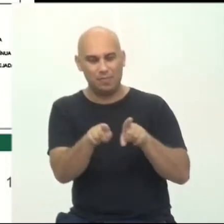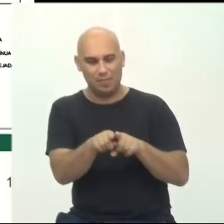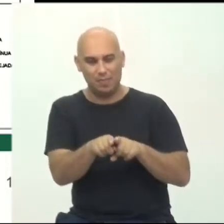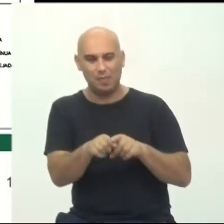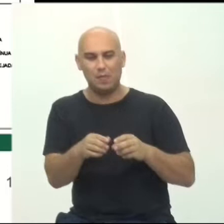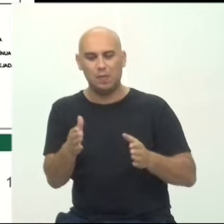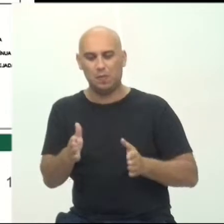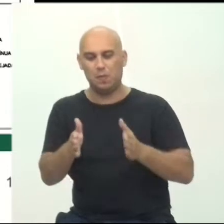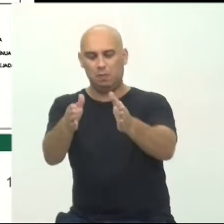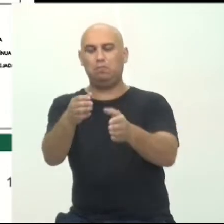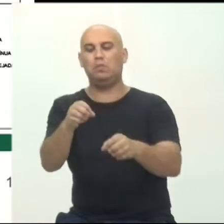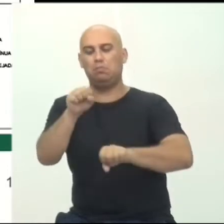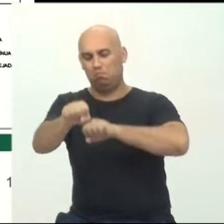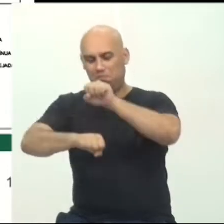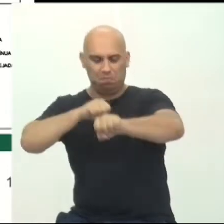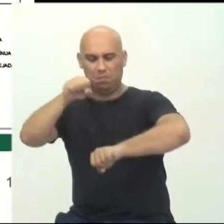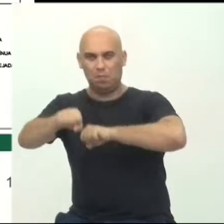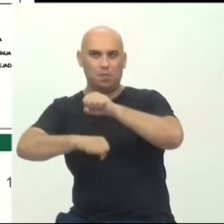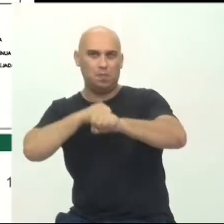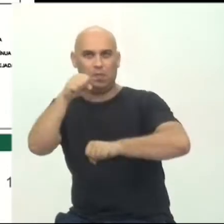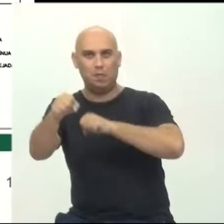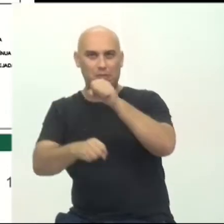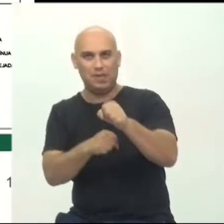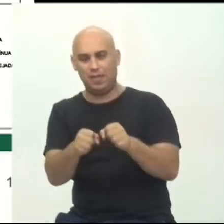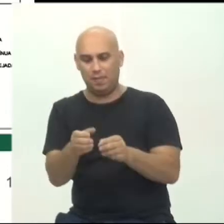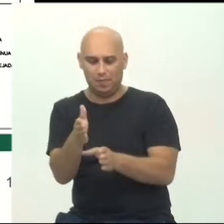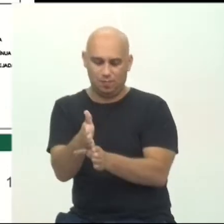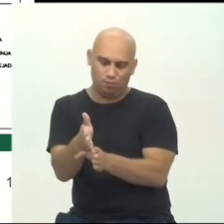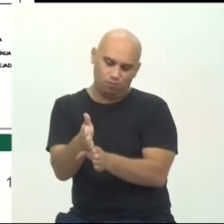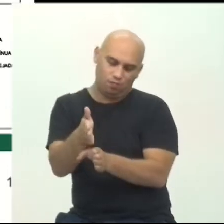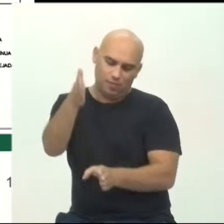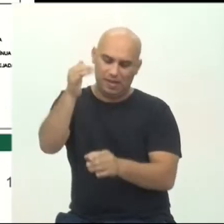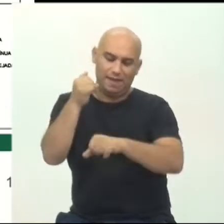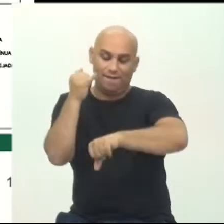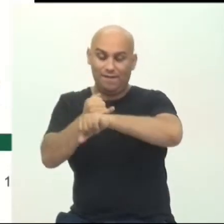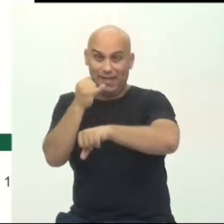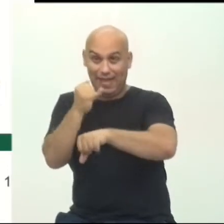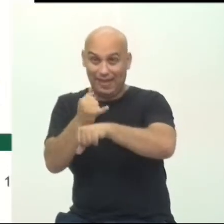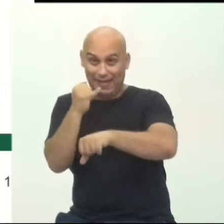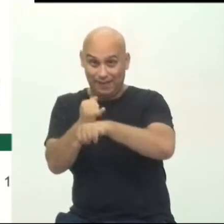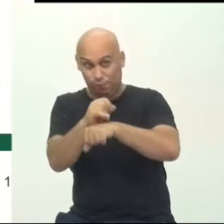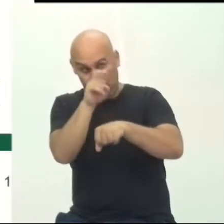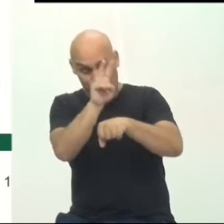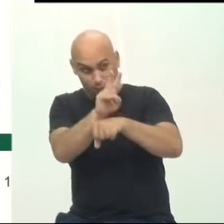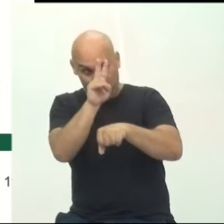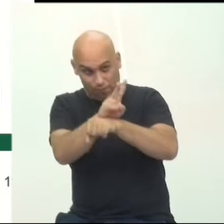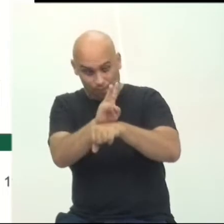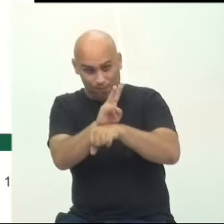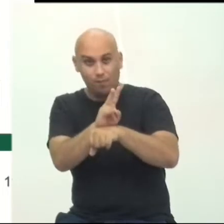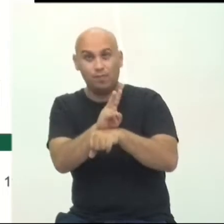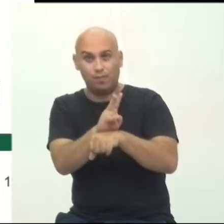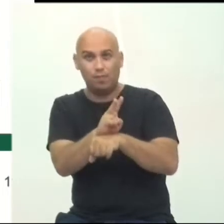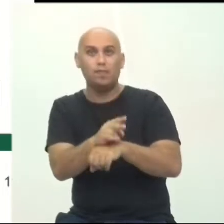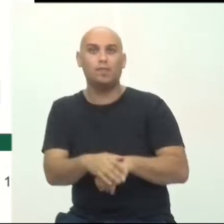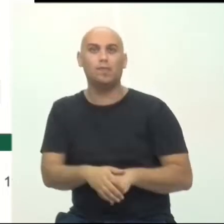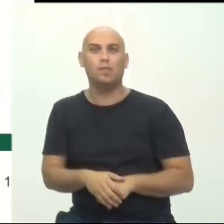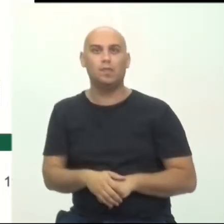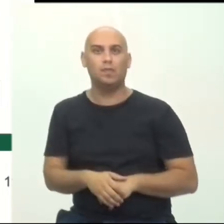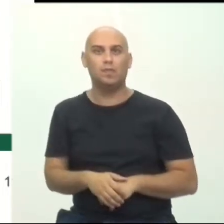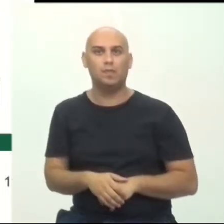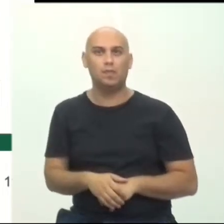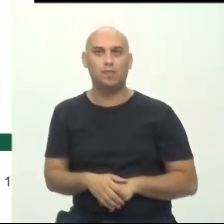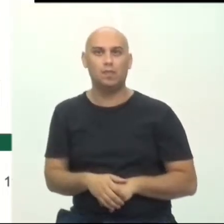com uma barreira de proteção, que no próximo slide aparece melhor. Então, esse é um